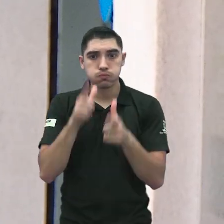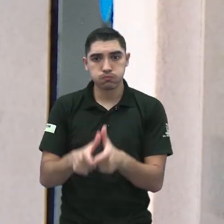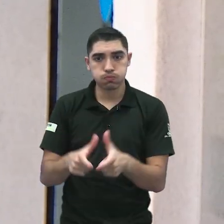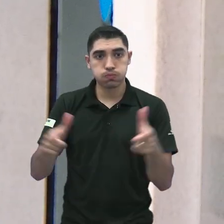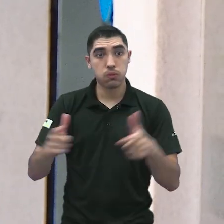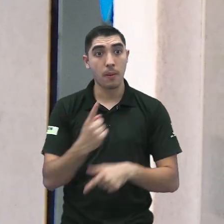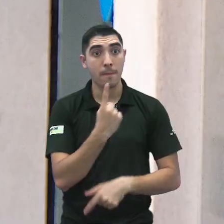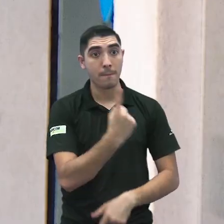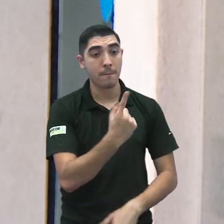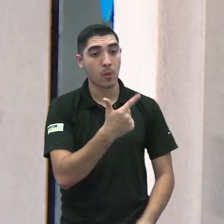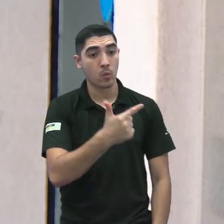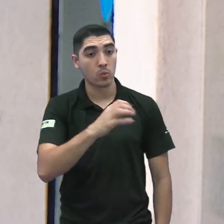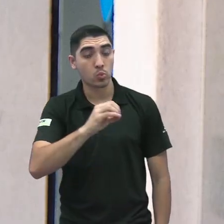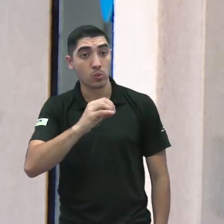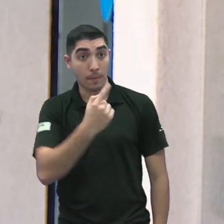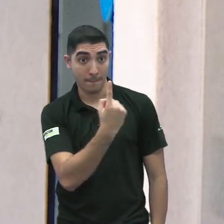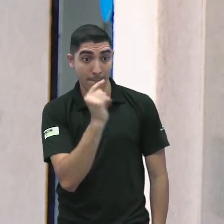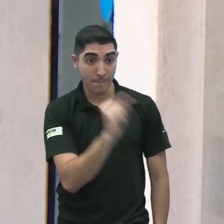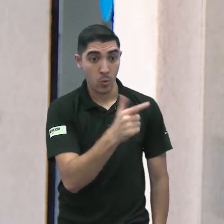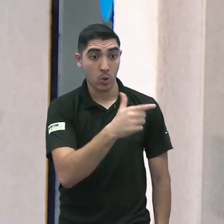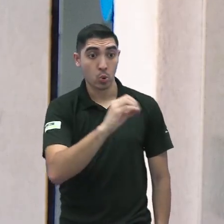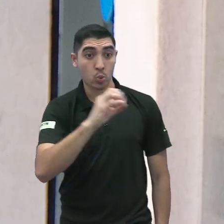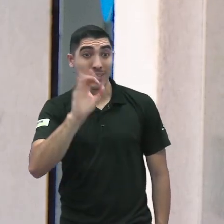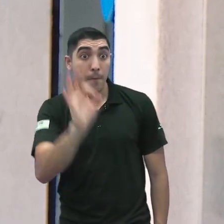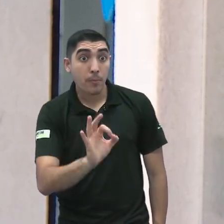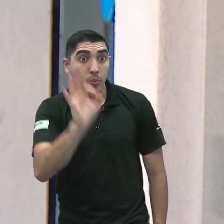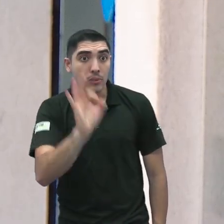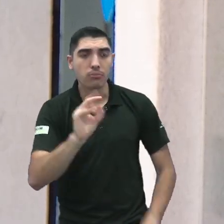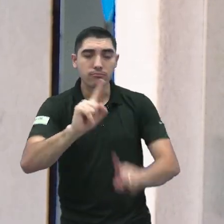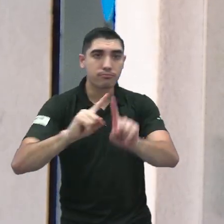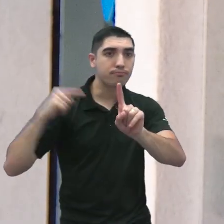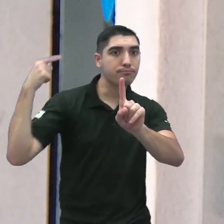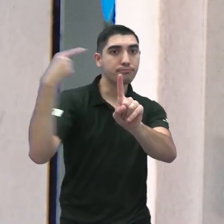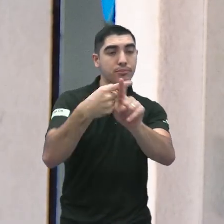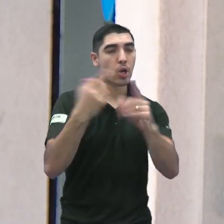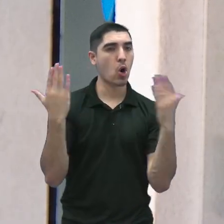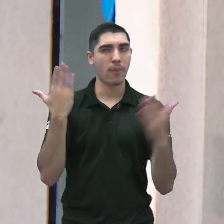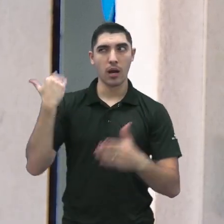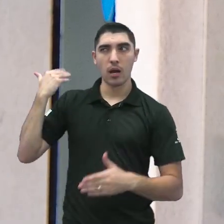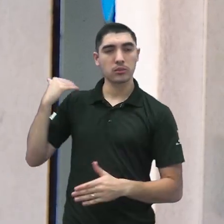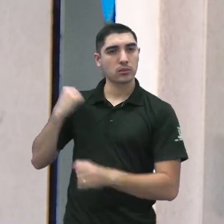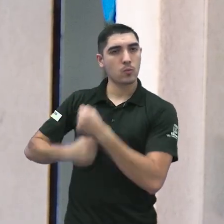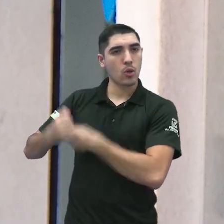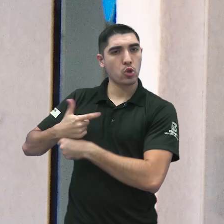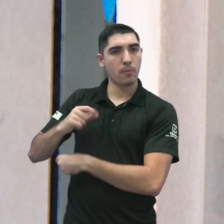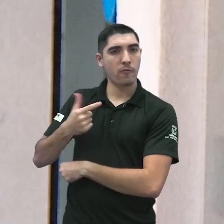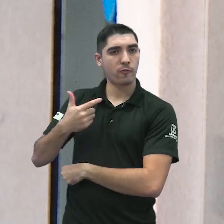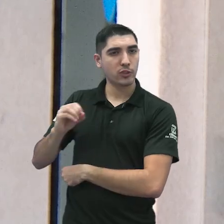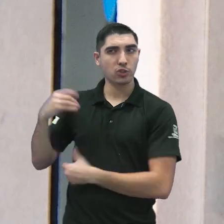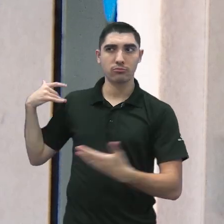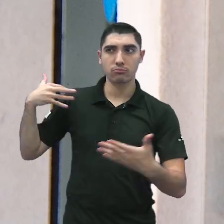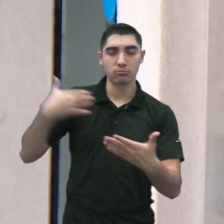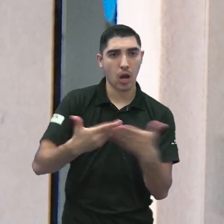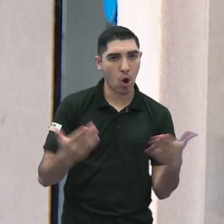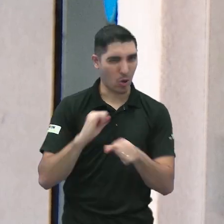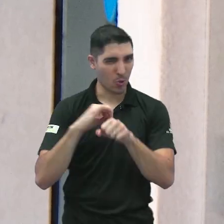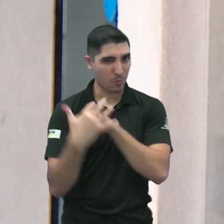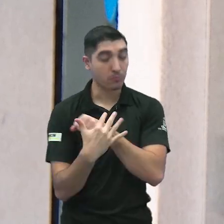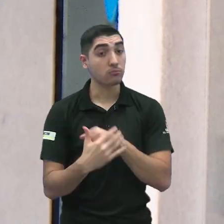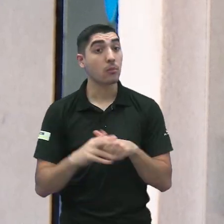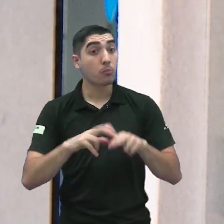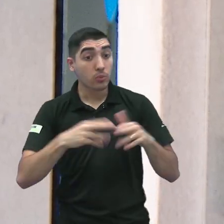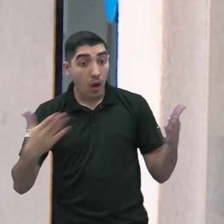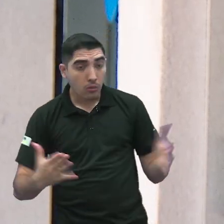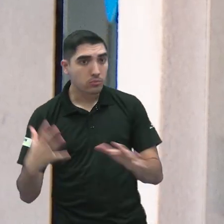de 1.200% nas vendas pela internet desde a pandemia, saltando de 5 bilhões de reais